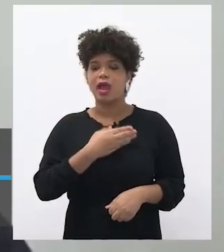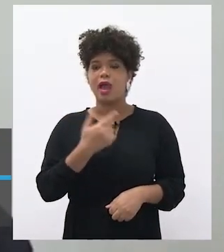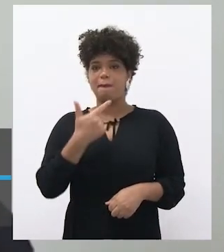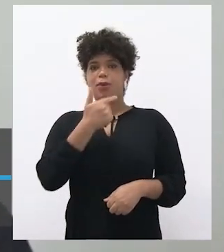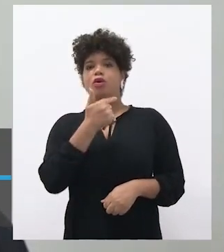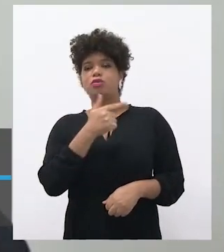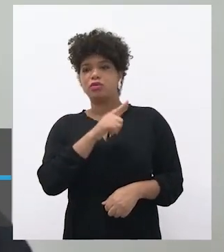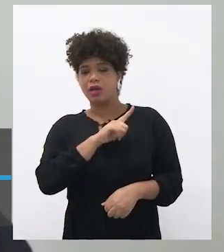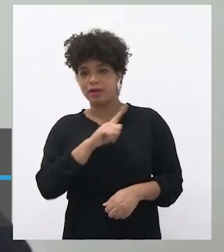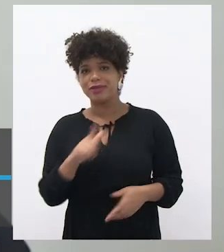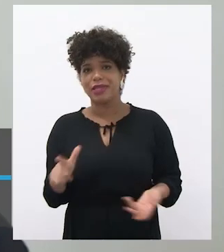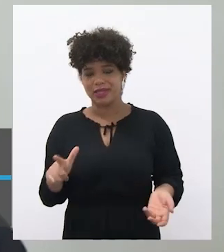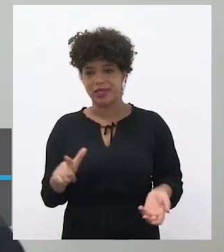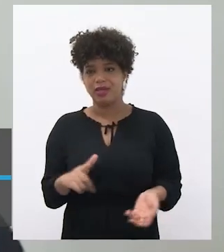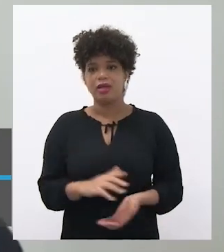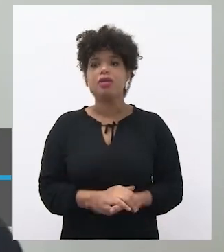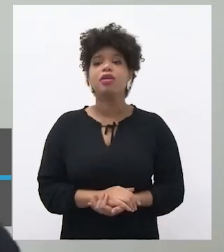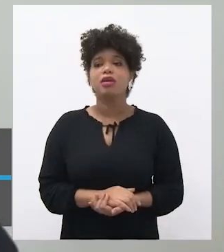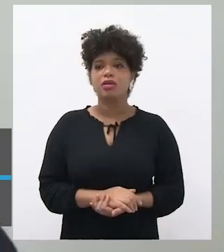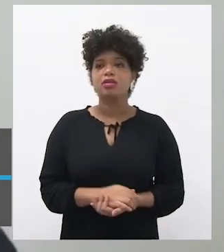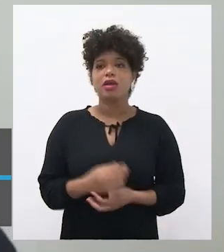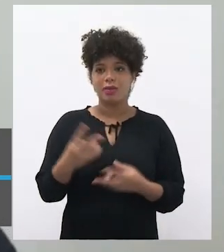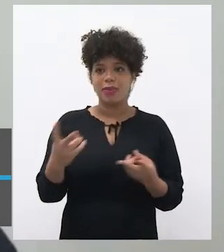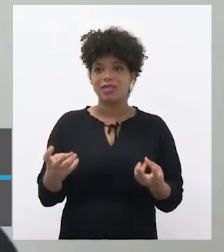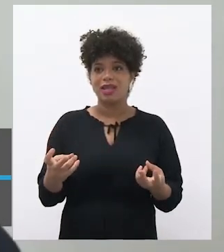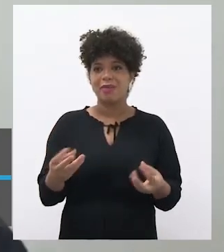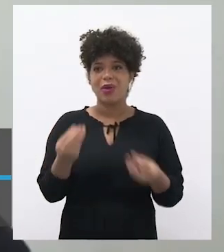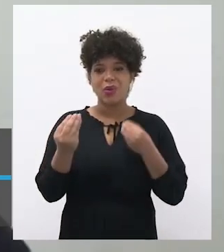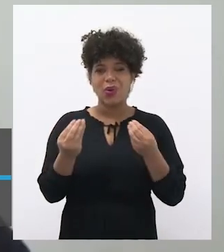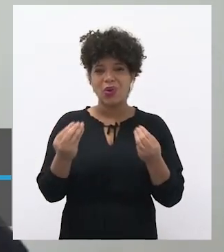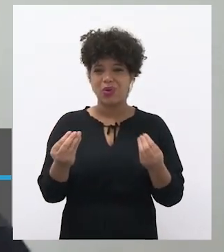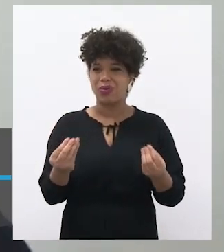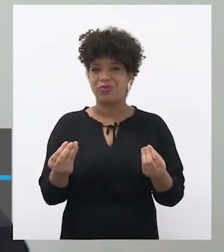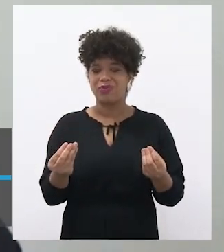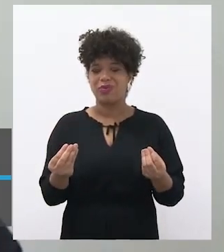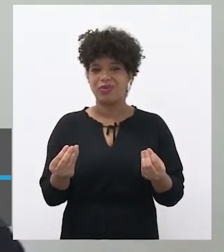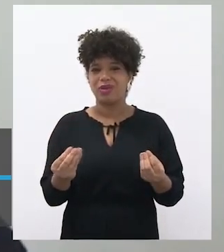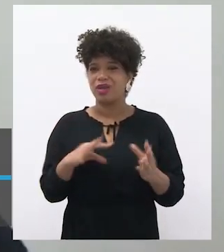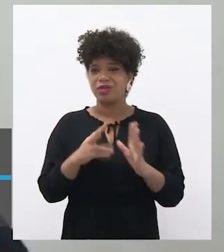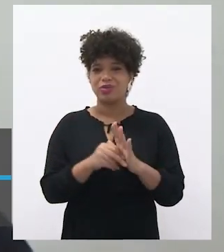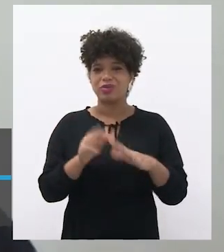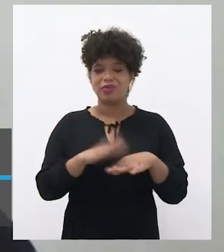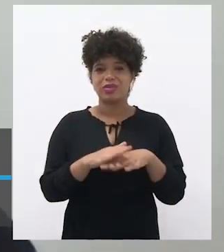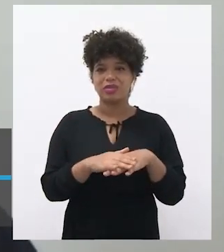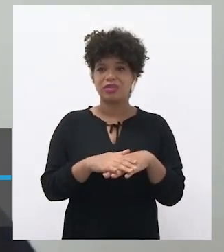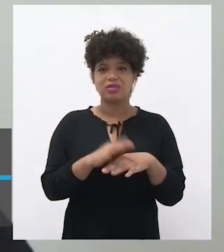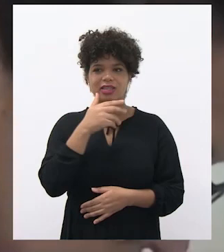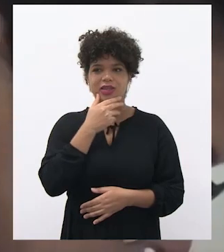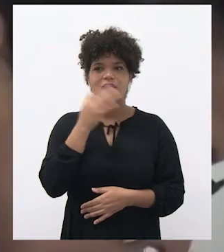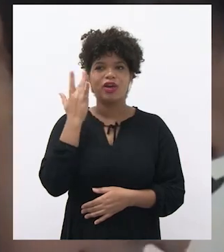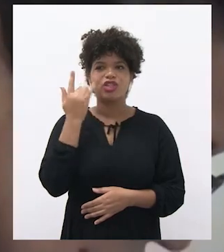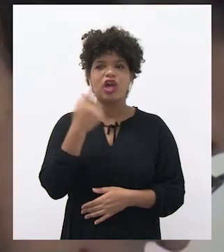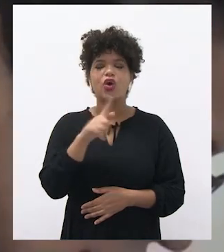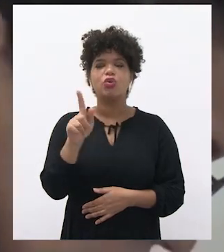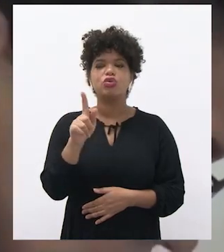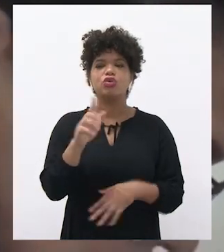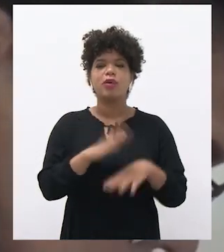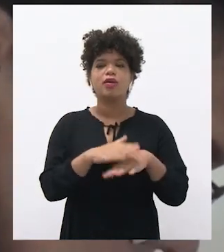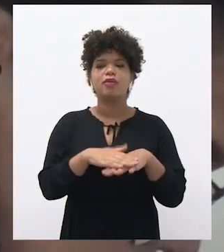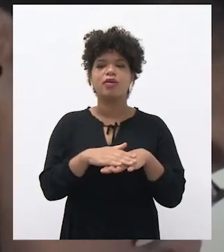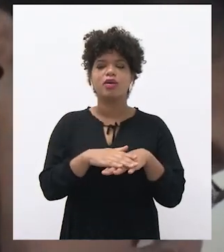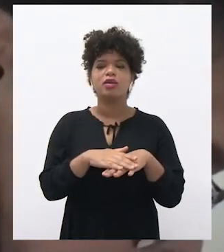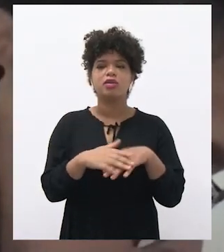ou Ministério Público tiverem conhecimento daquele crime, o Estado necessariamente tem que processar e julgar aquele crime,